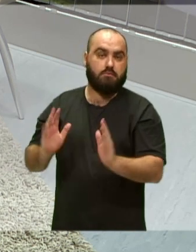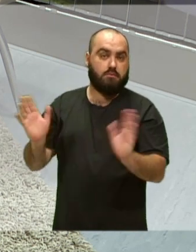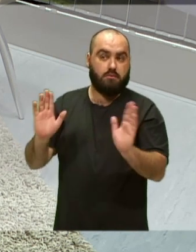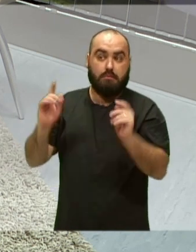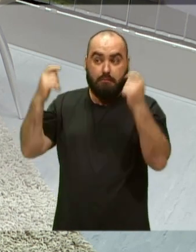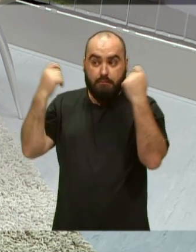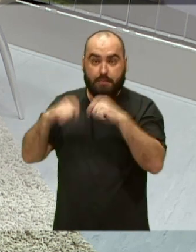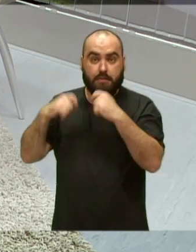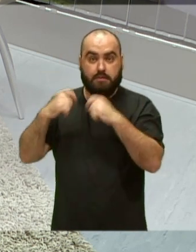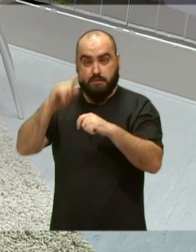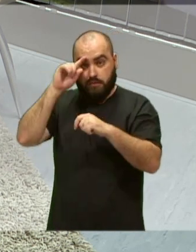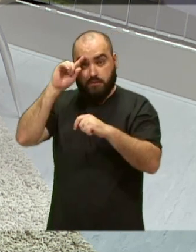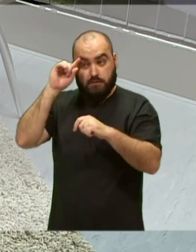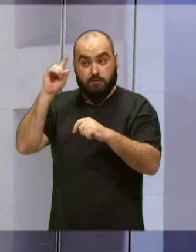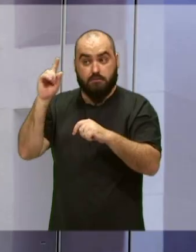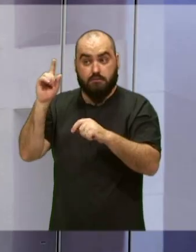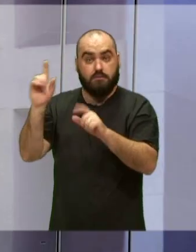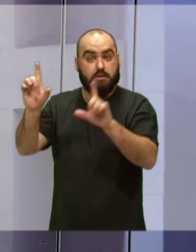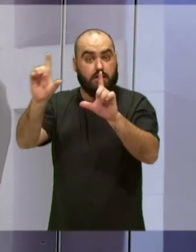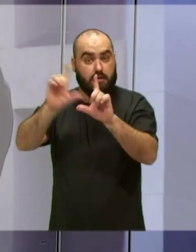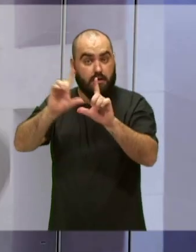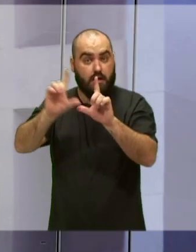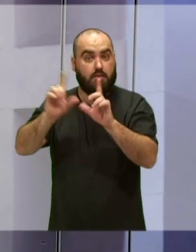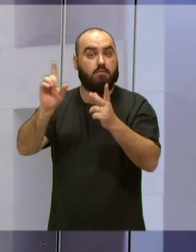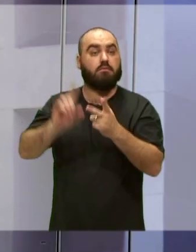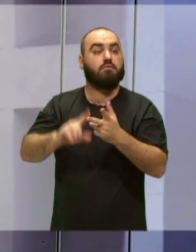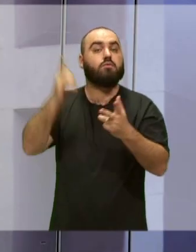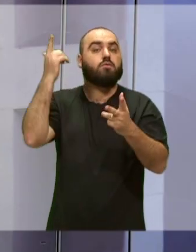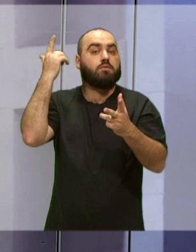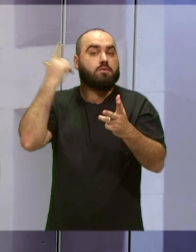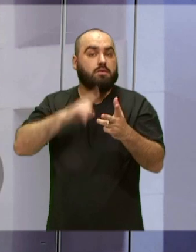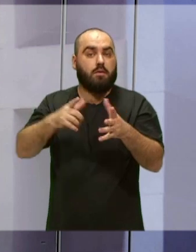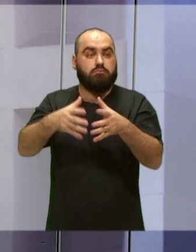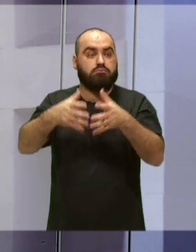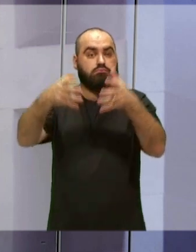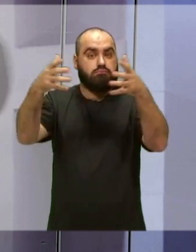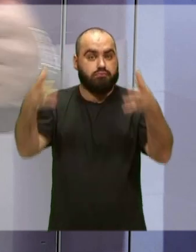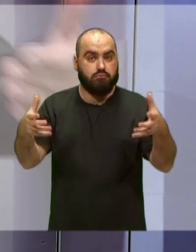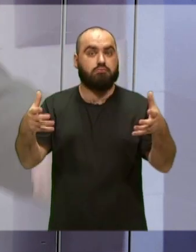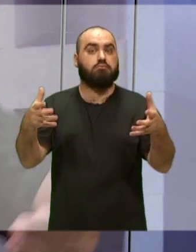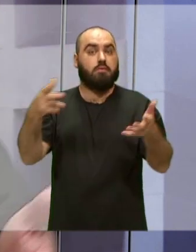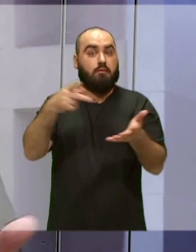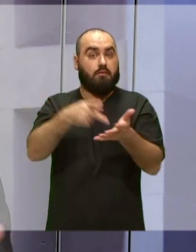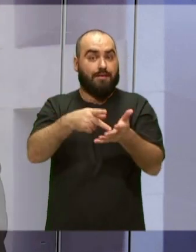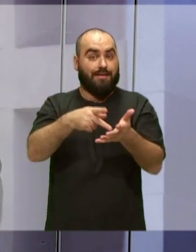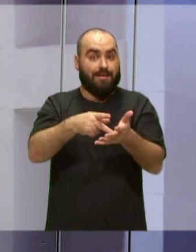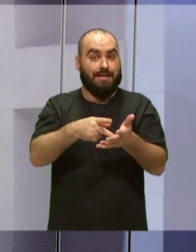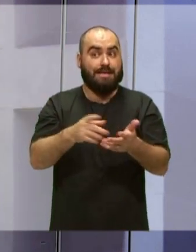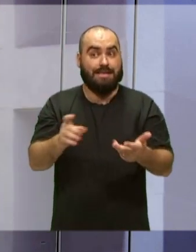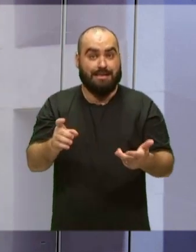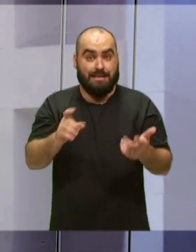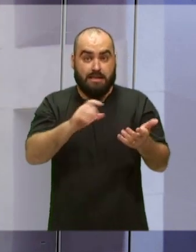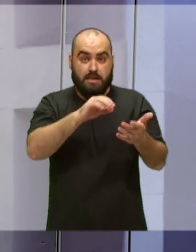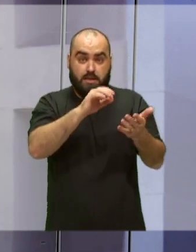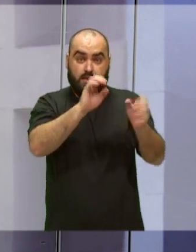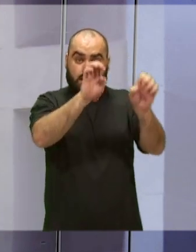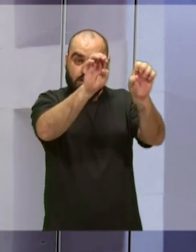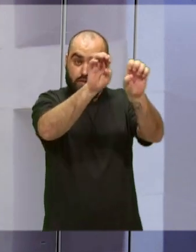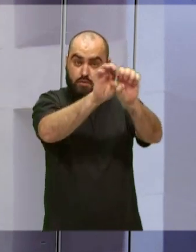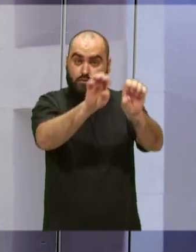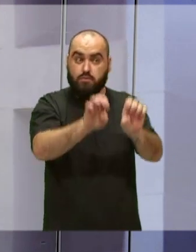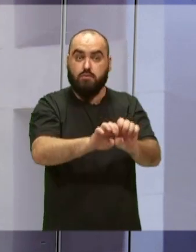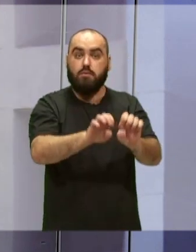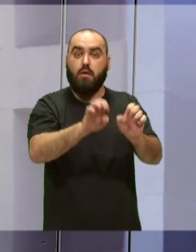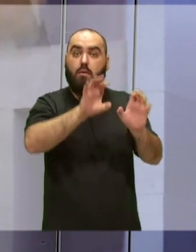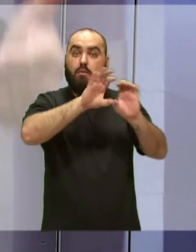Urbana legalizar trazer legalidade por realmente uma estrutura adequada pra comunidade